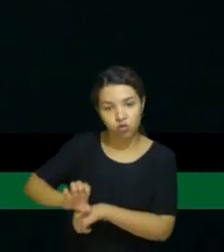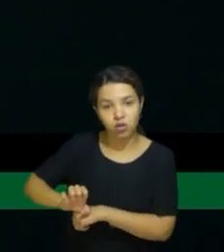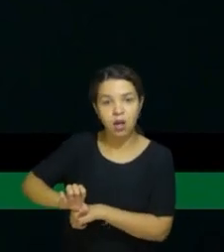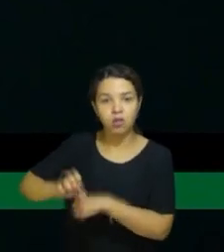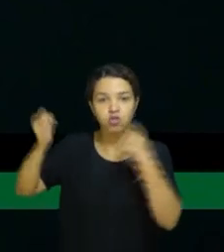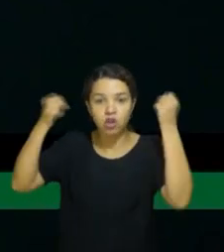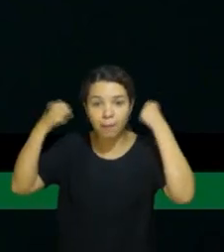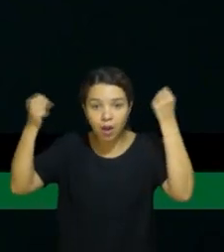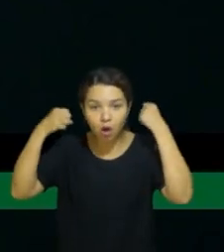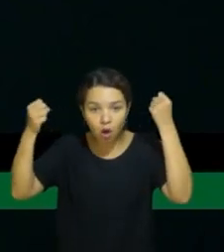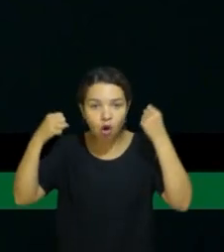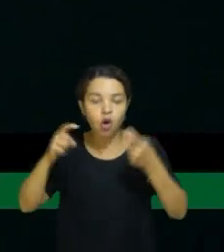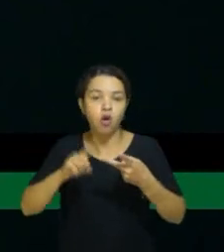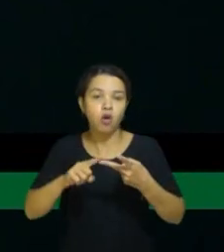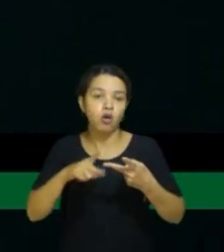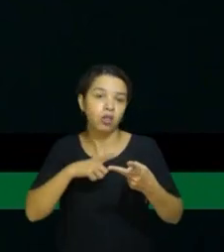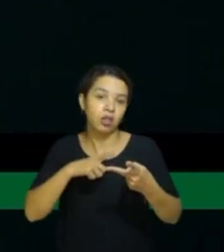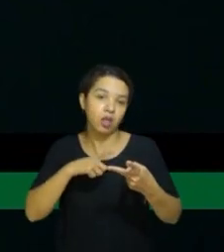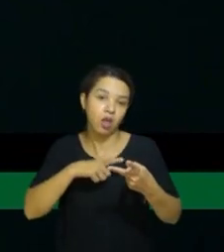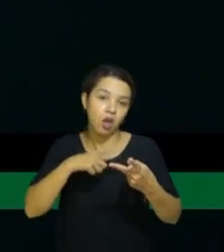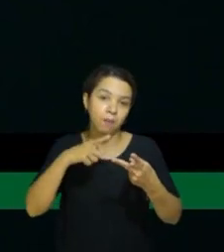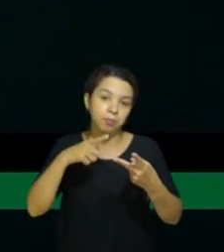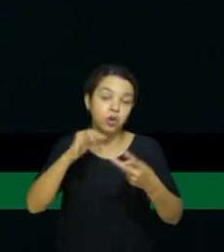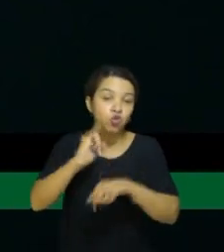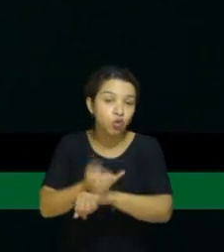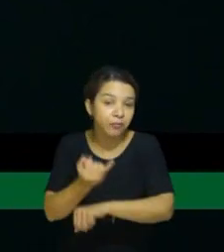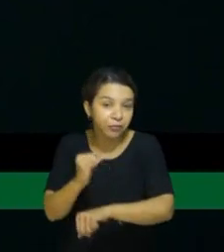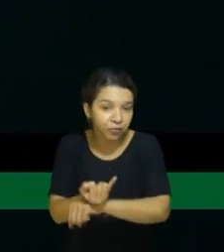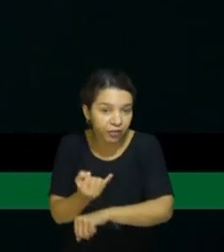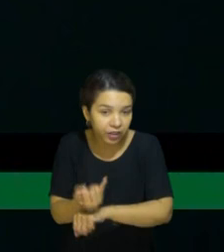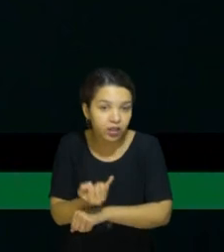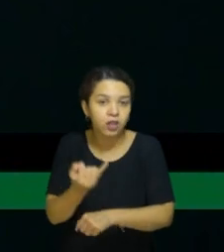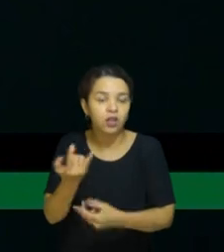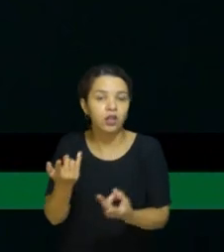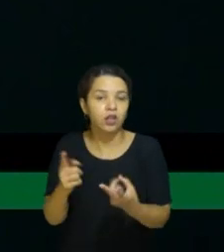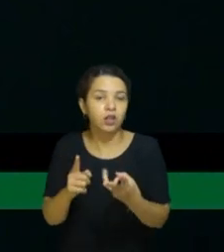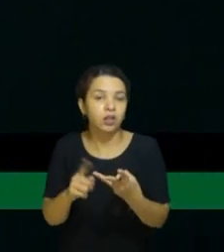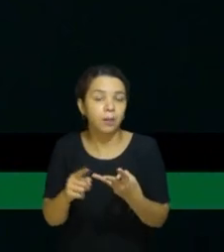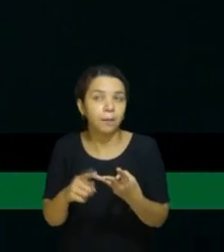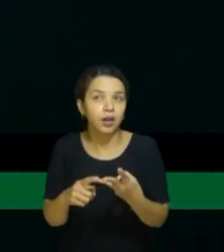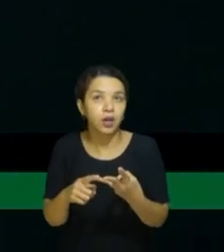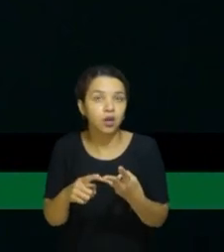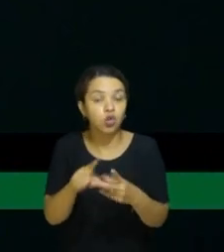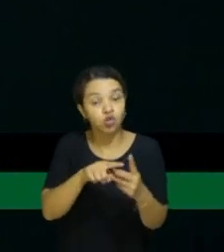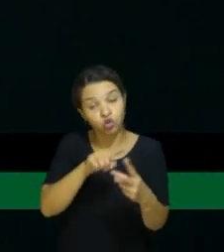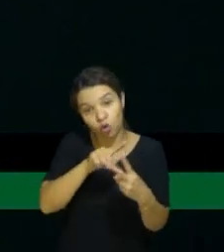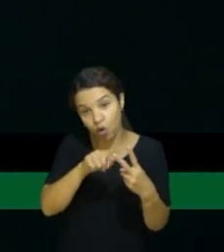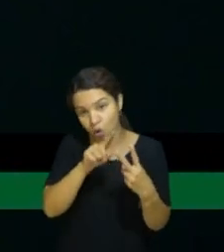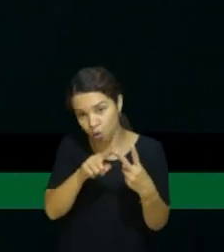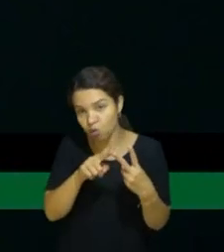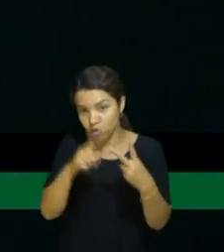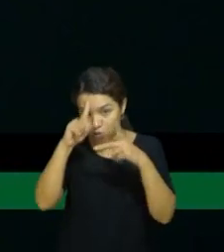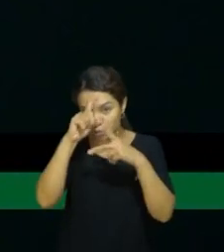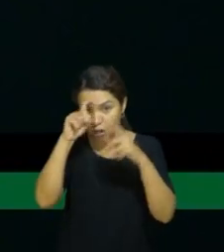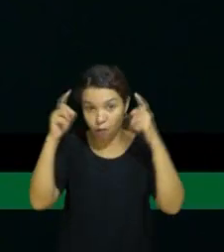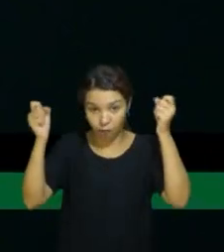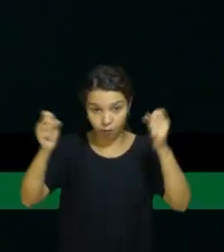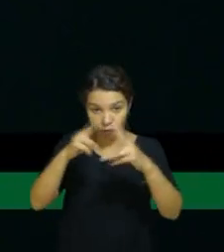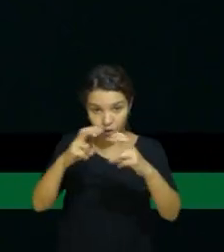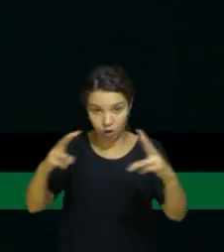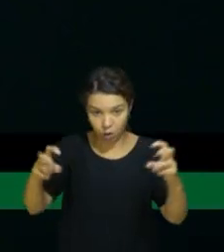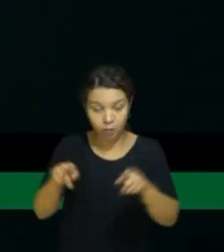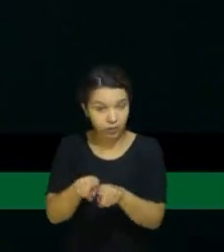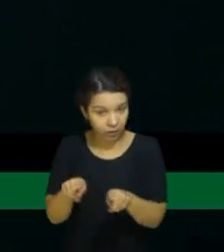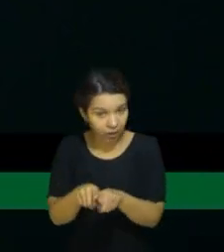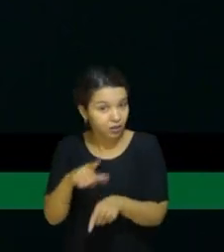desafios nos hospitais do Hospital Regional de Joinville nos dois hospitais de Florianópolis nós estamos enfrentando todas